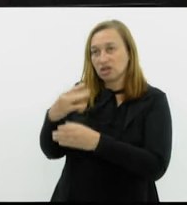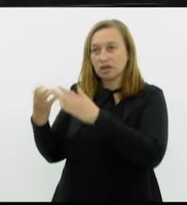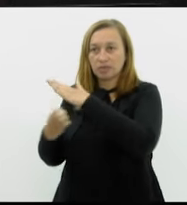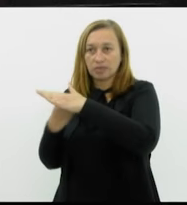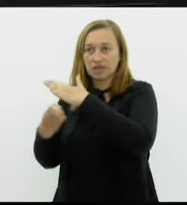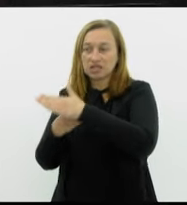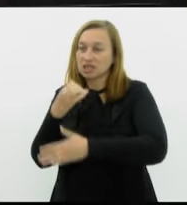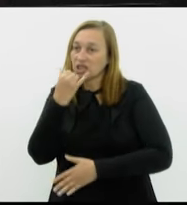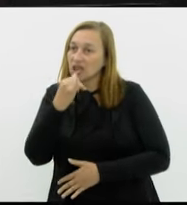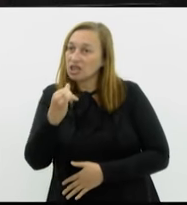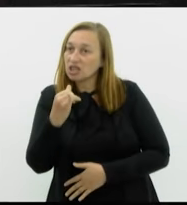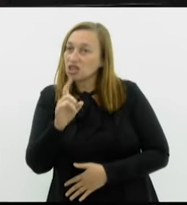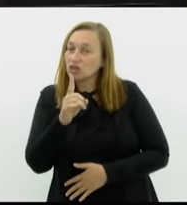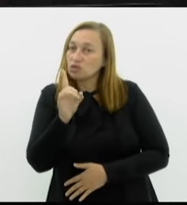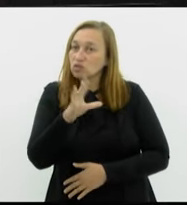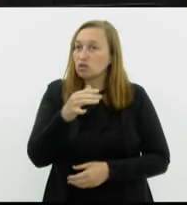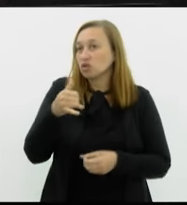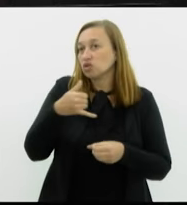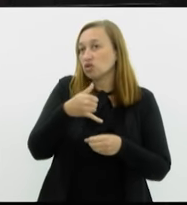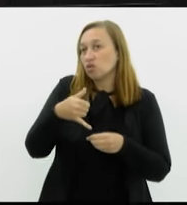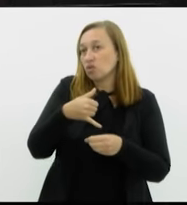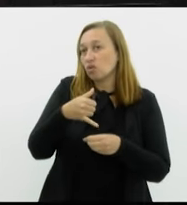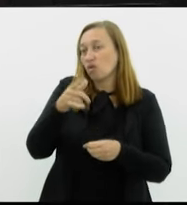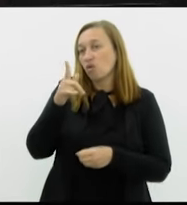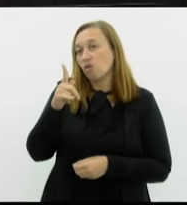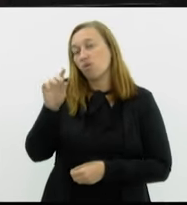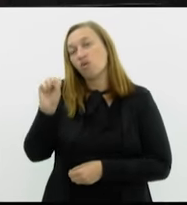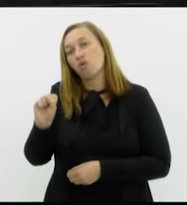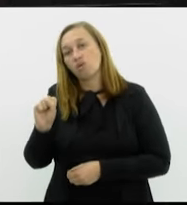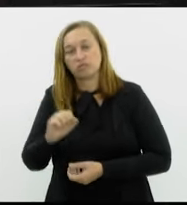não é somente de óleo e gás.